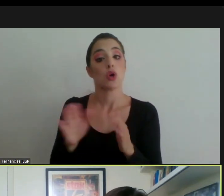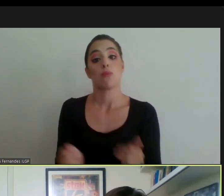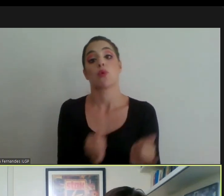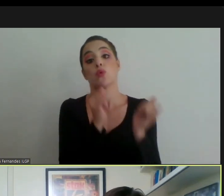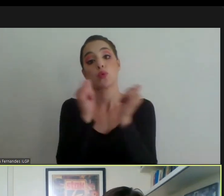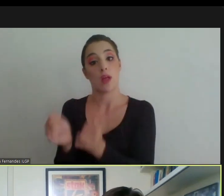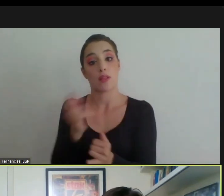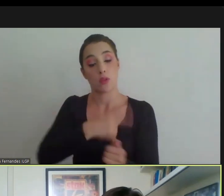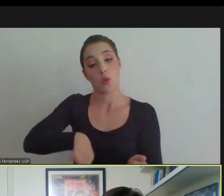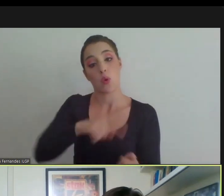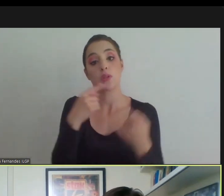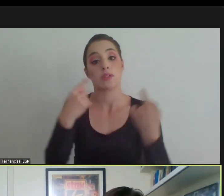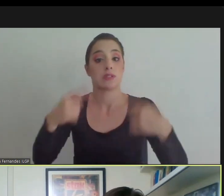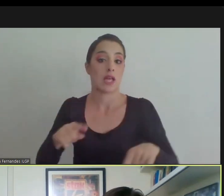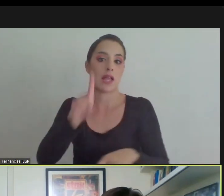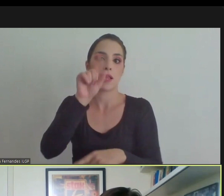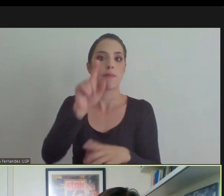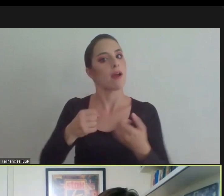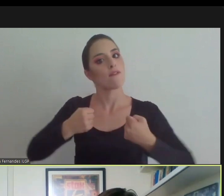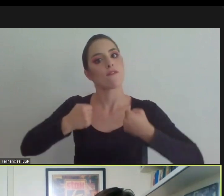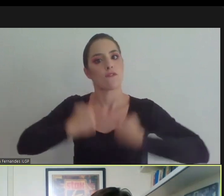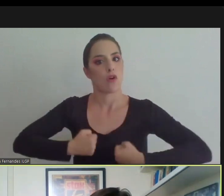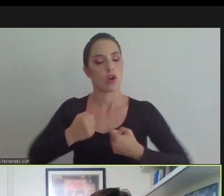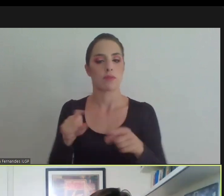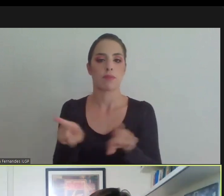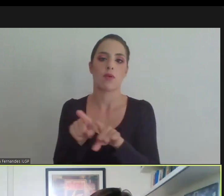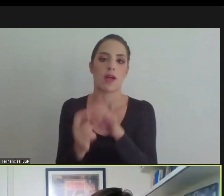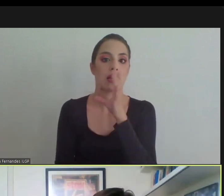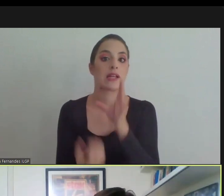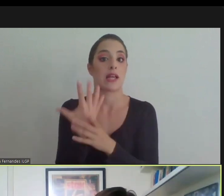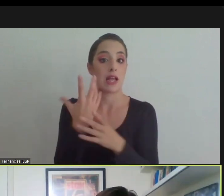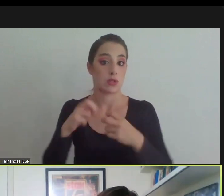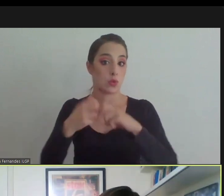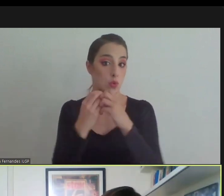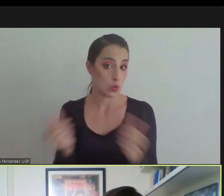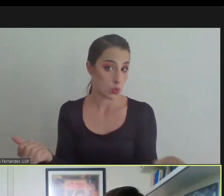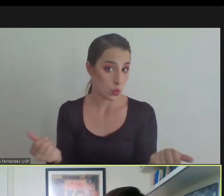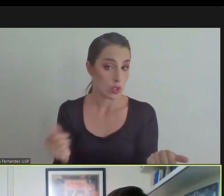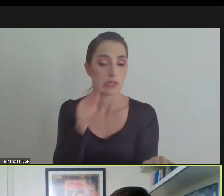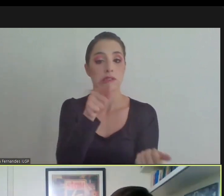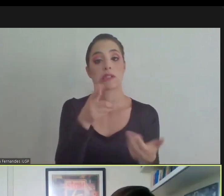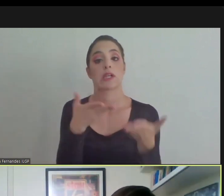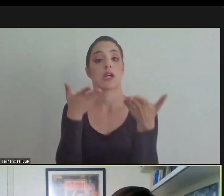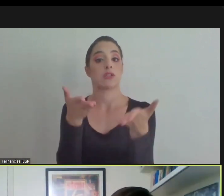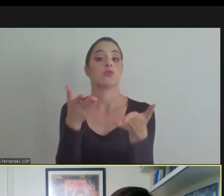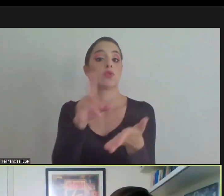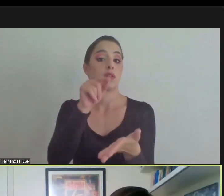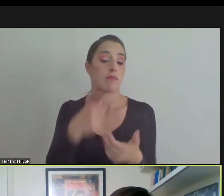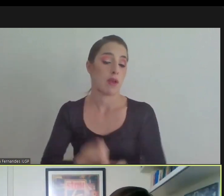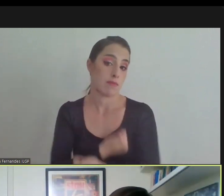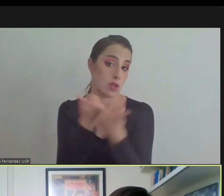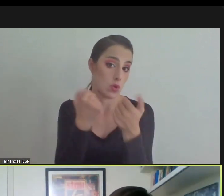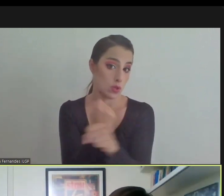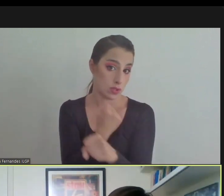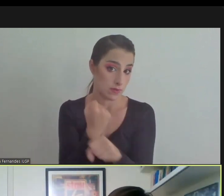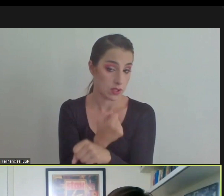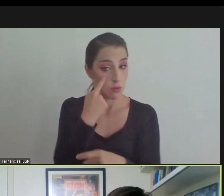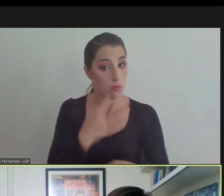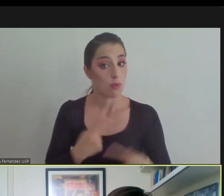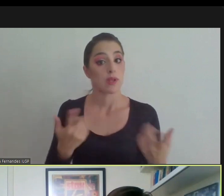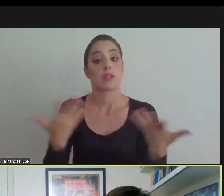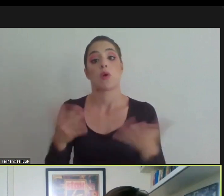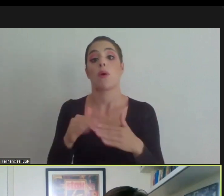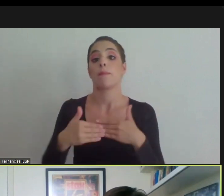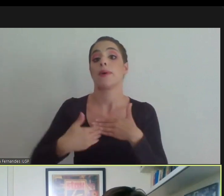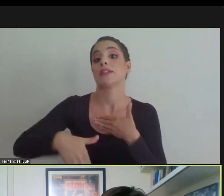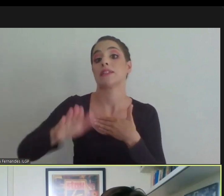tem um olhar bastante forte também para co-criar soluções que ajudem a entregar melhores serviços públicos. Então, a partir de um olhar